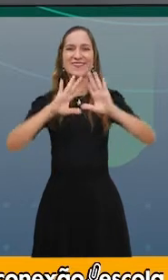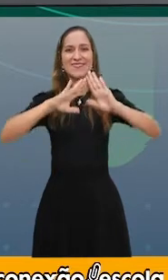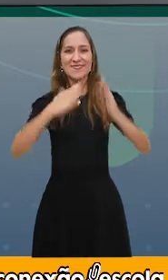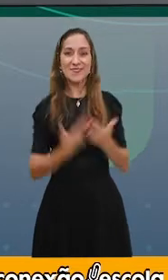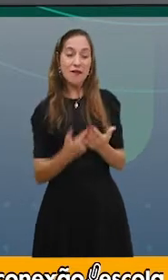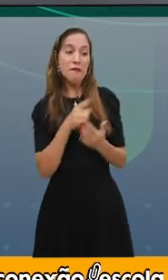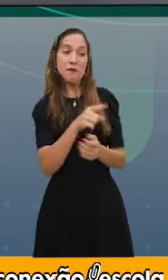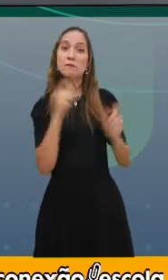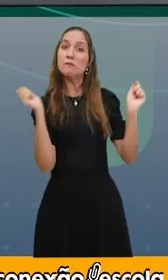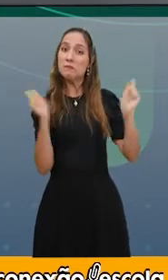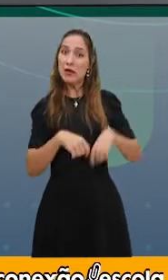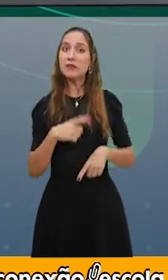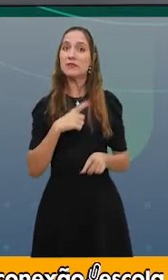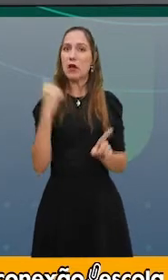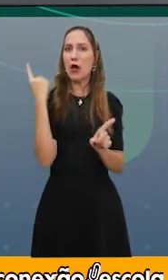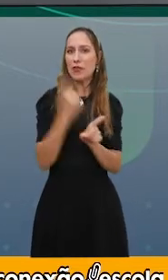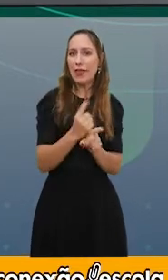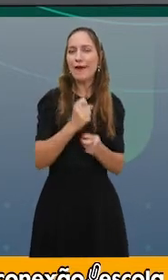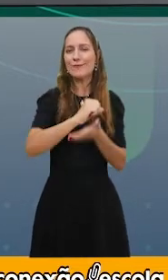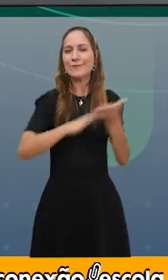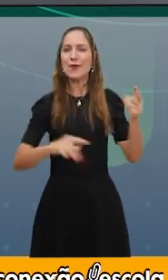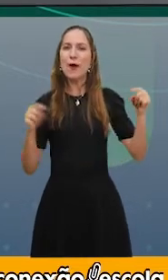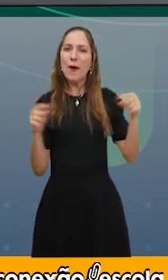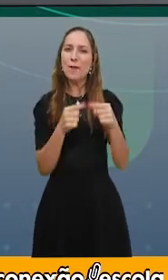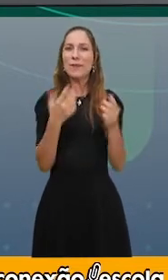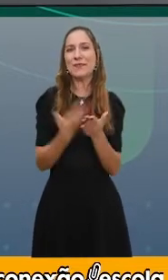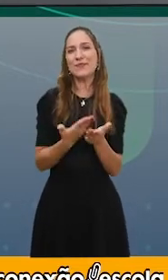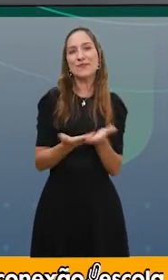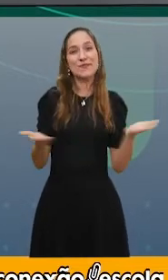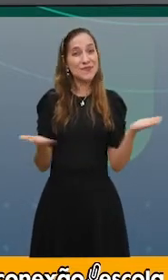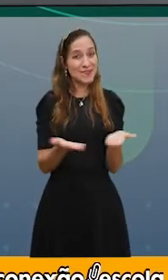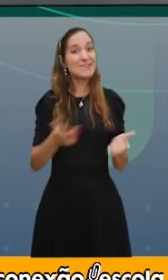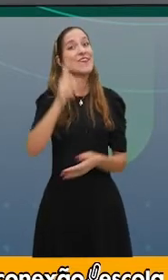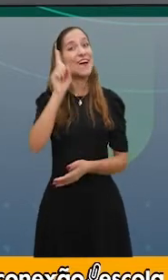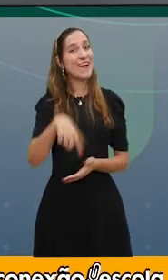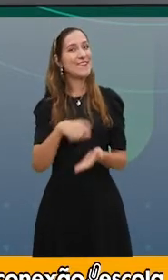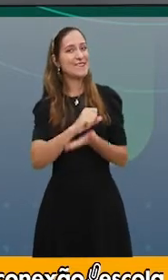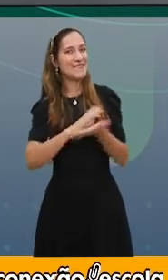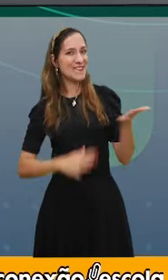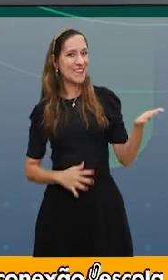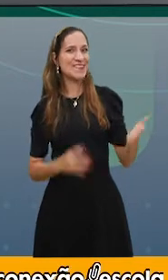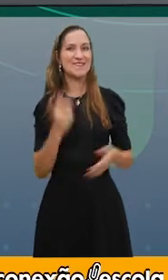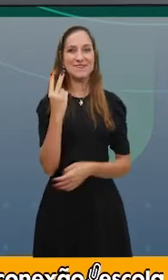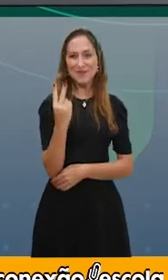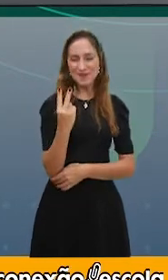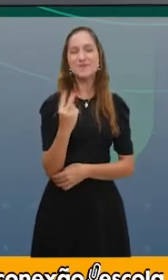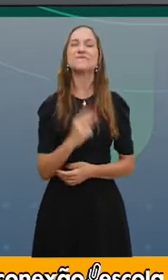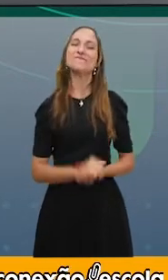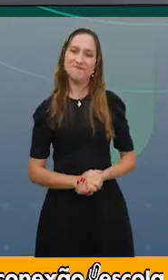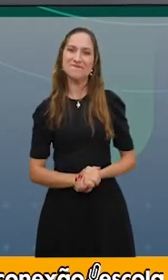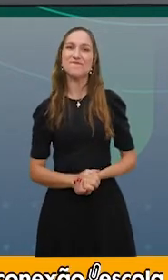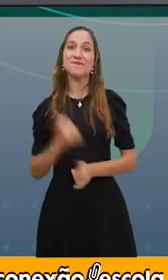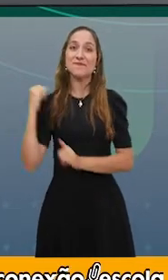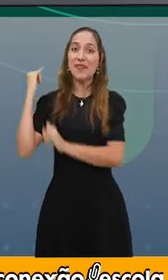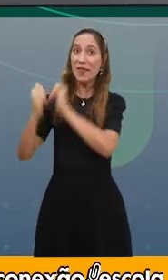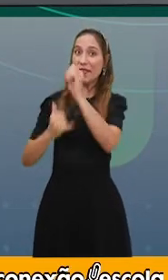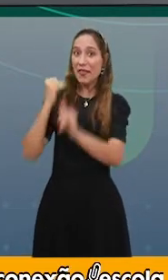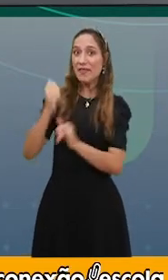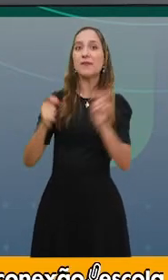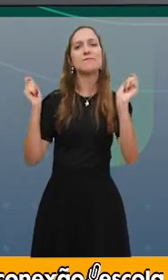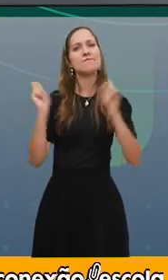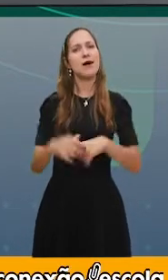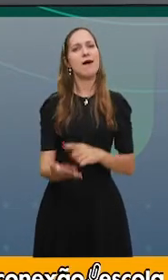Acesse o portal Conexão Escola e lá você vai encontrar a atividade proposta para essa aula.